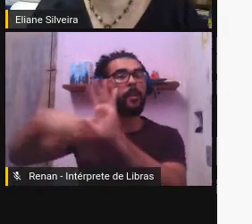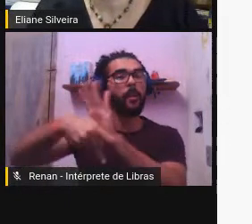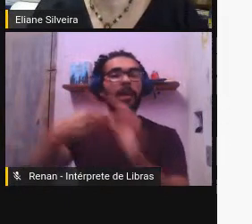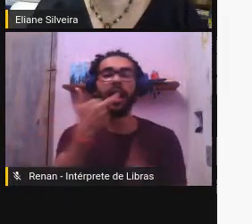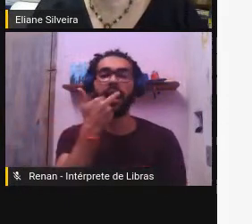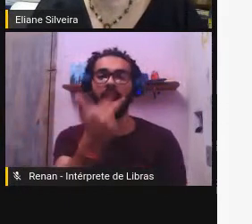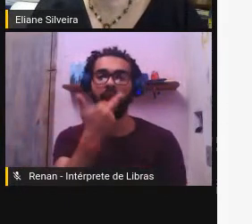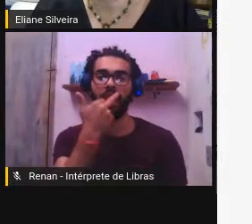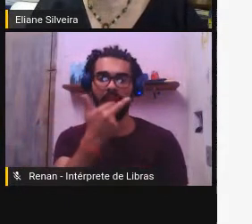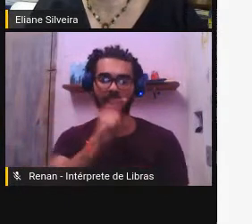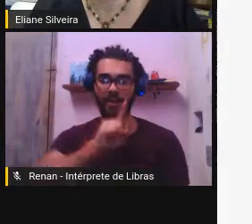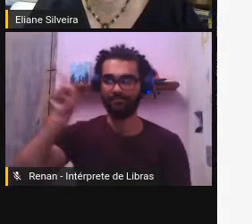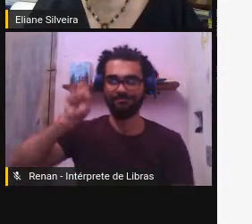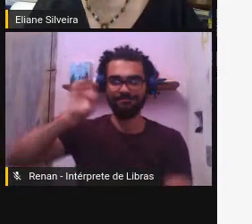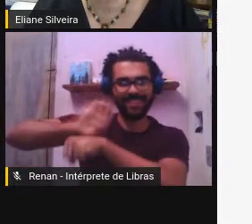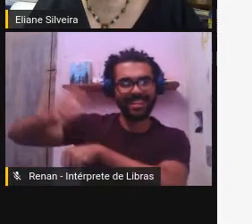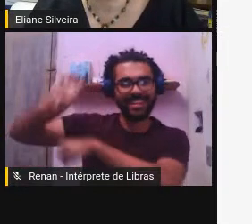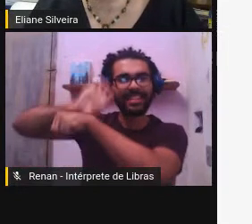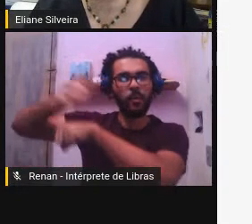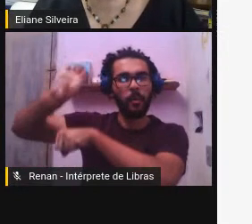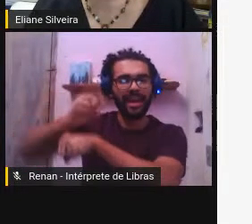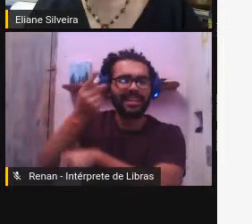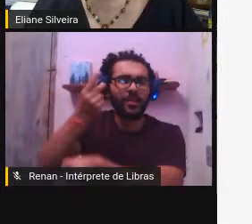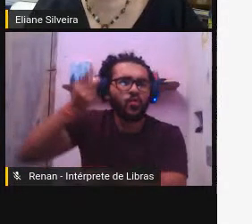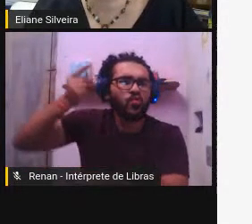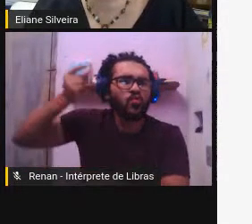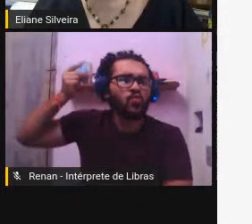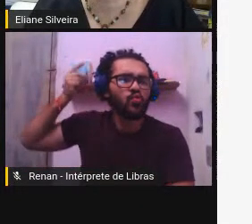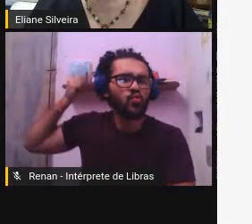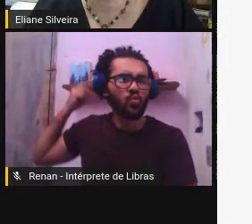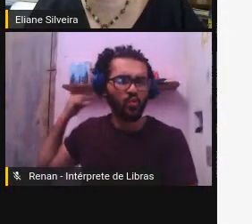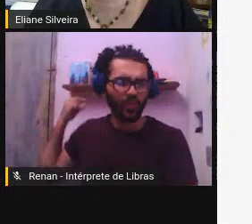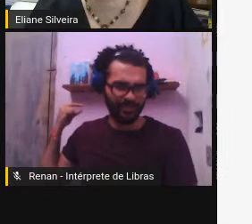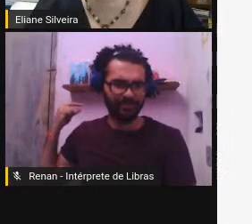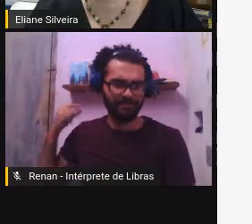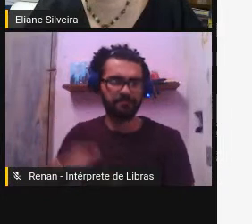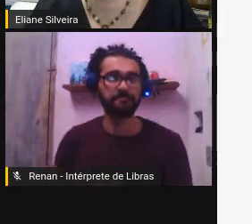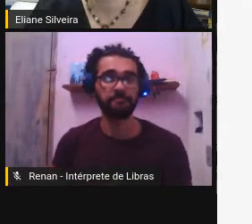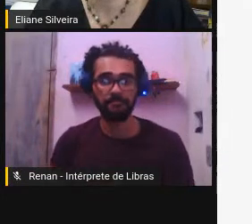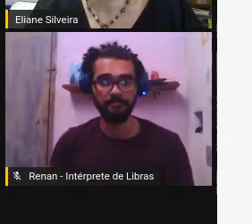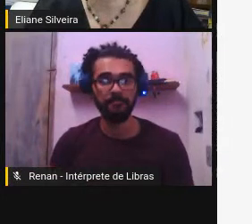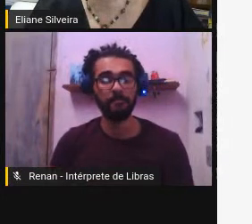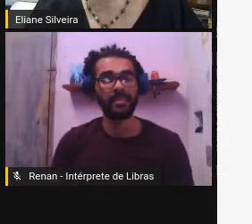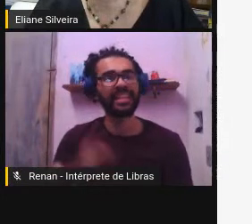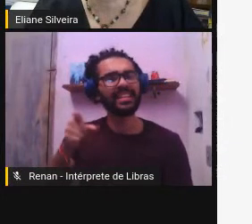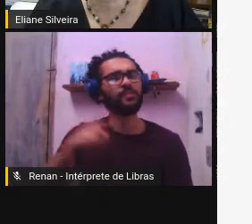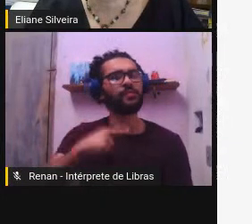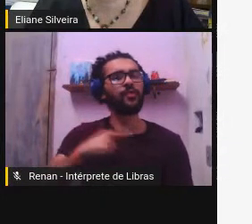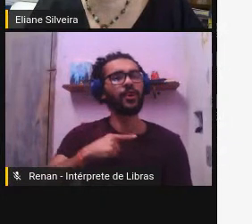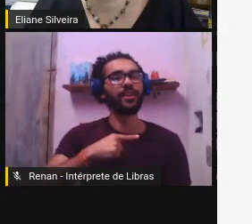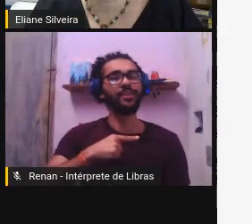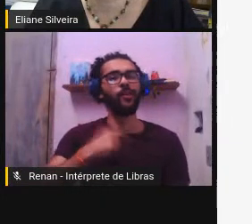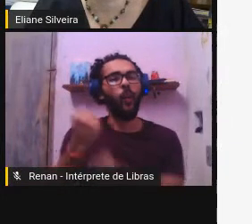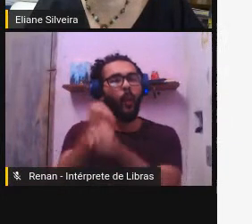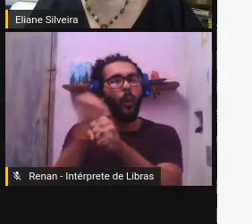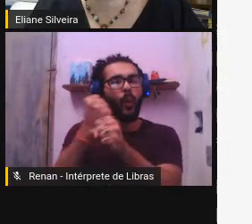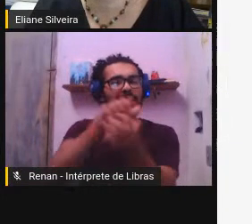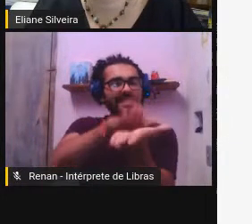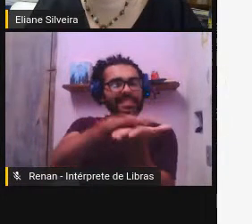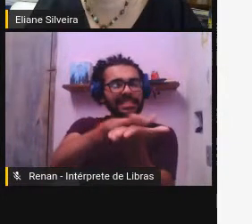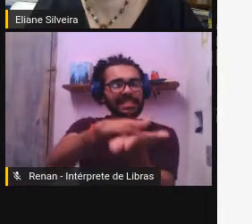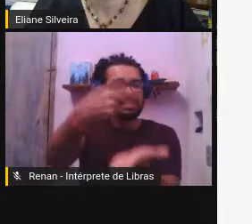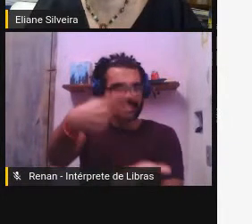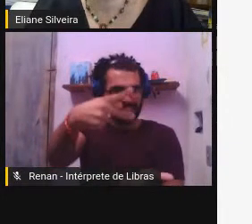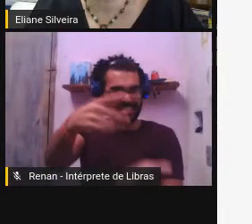Sossir nunca publicou. Ele publicou esse livro em 1879 como resultado dos estudos que ele tinha